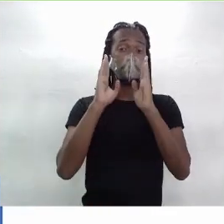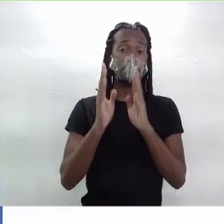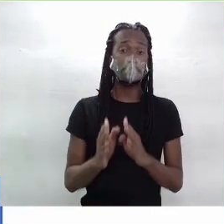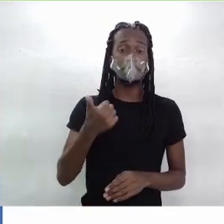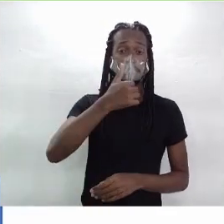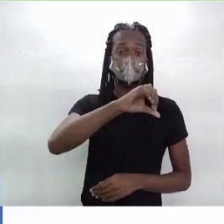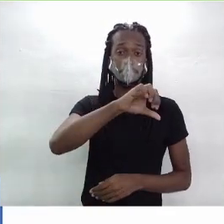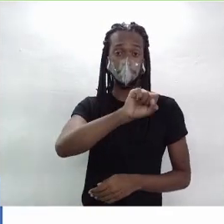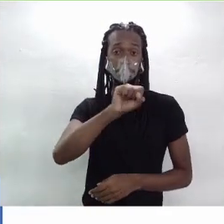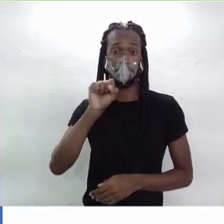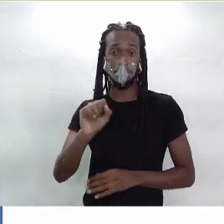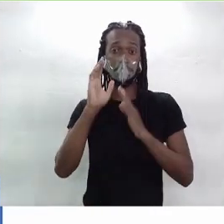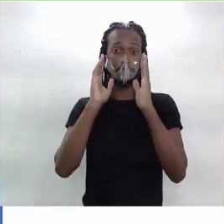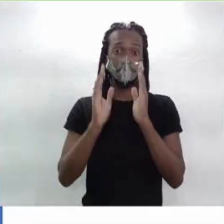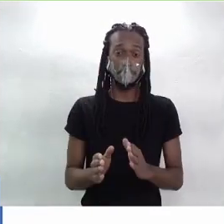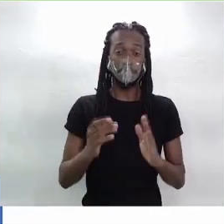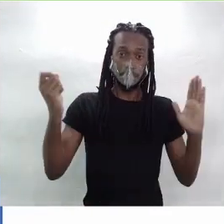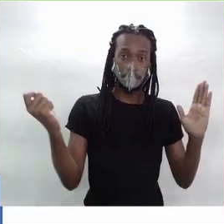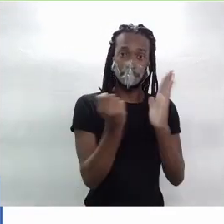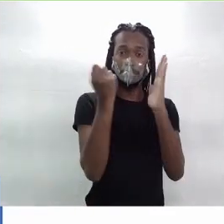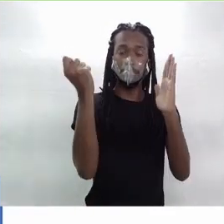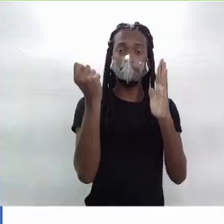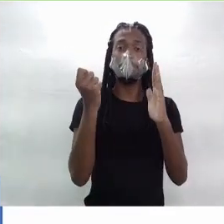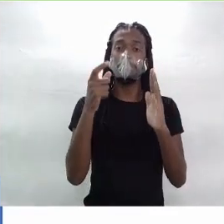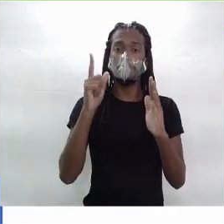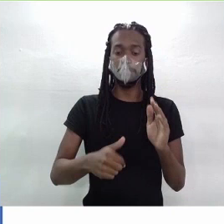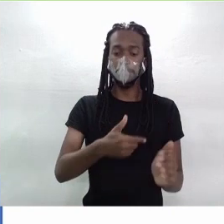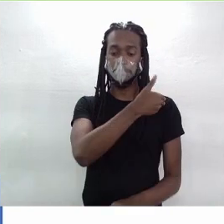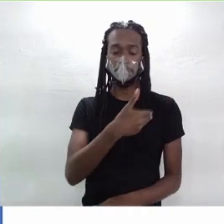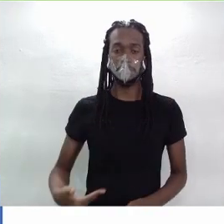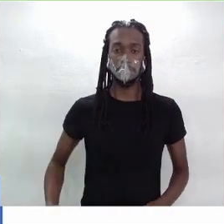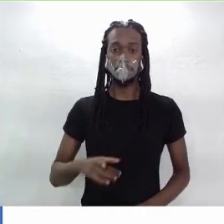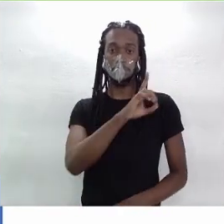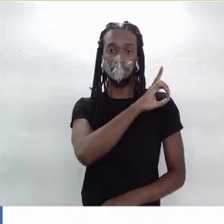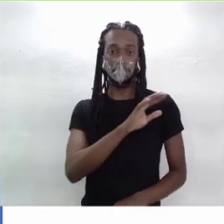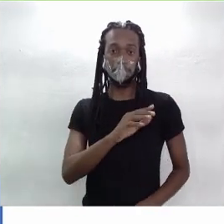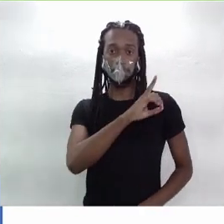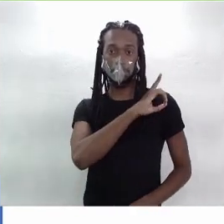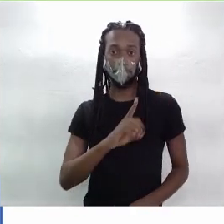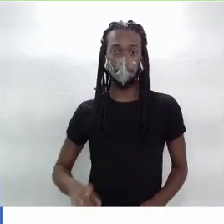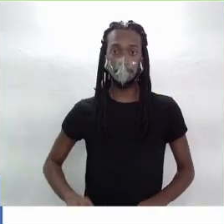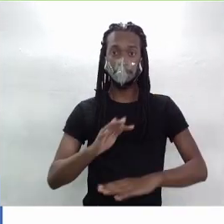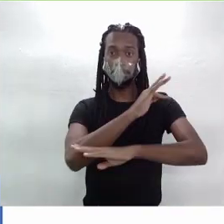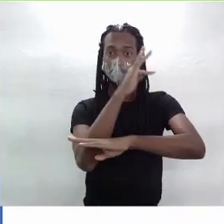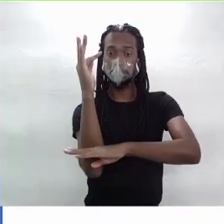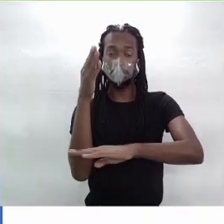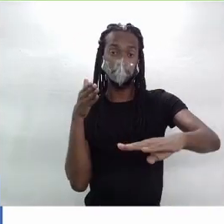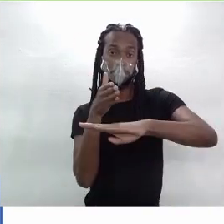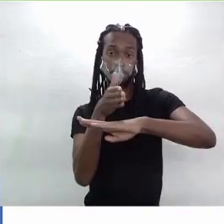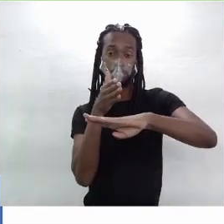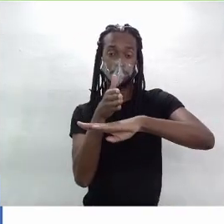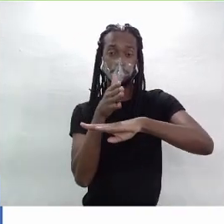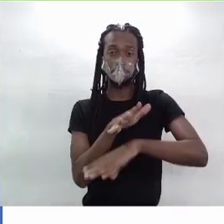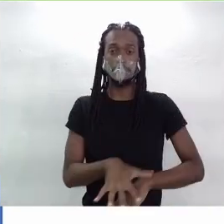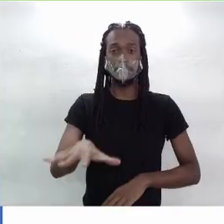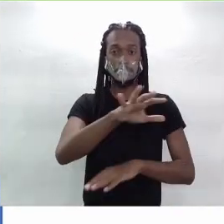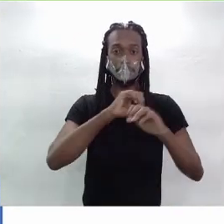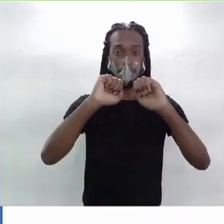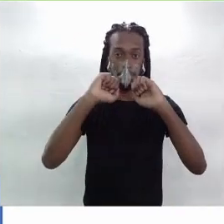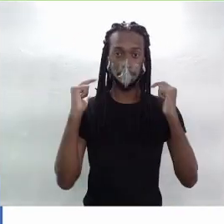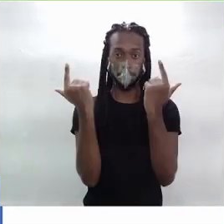foi marcada pelo discurso do então deputado federal e participante da